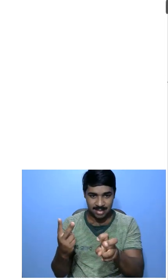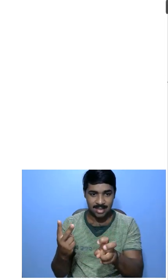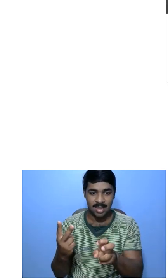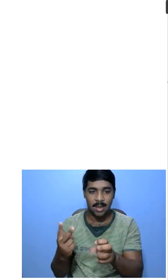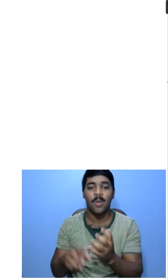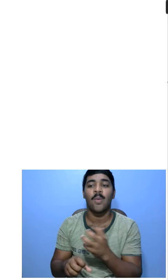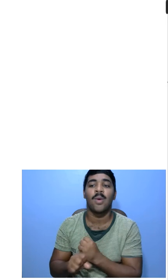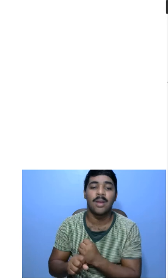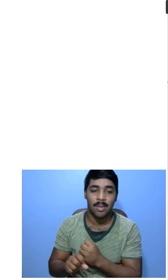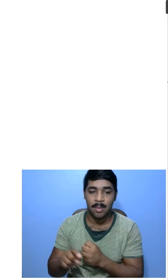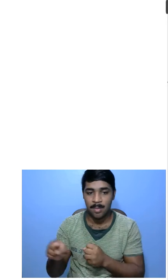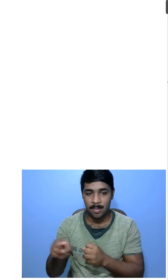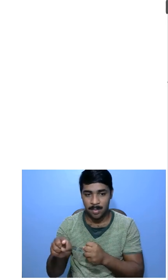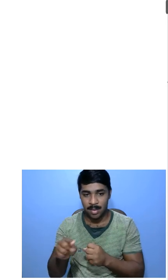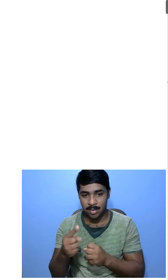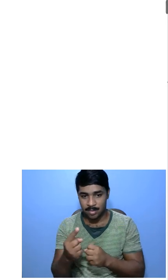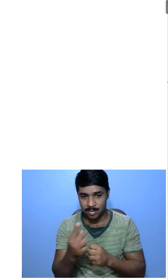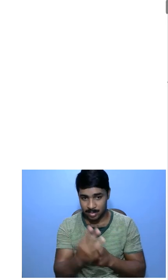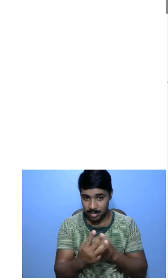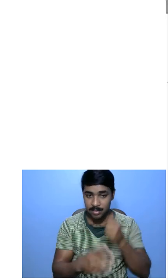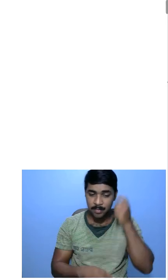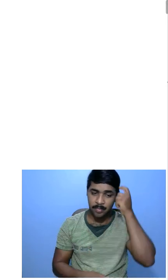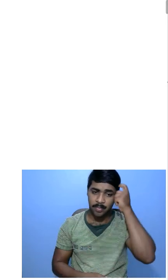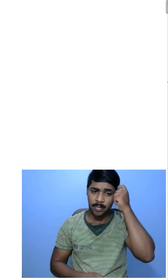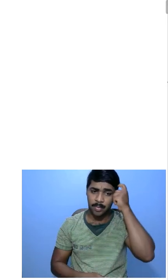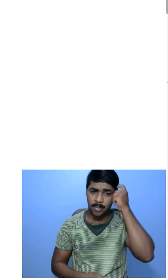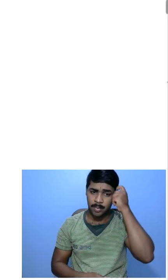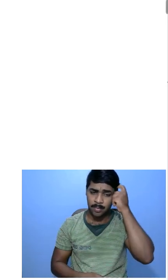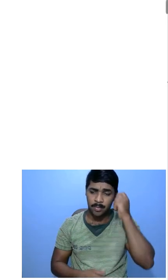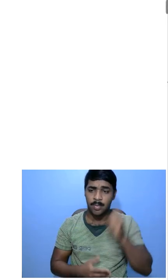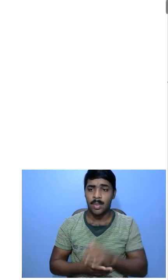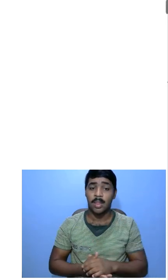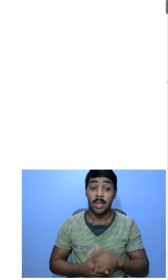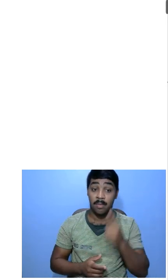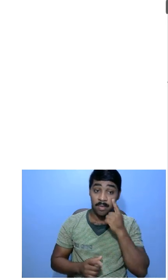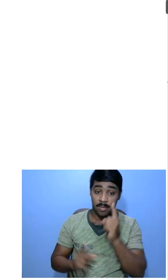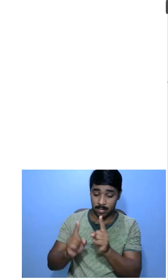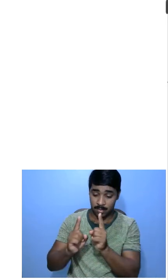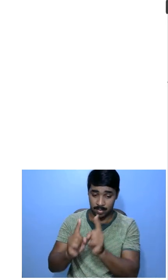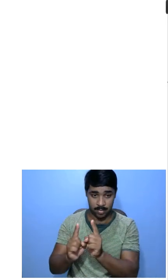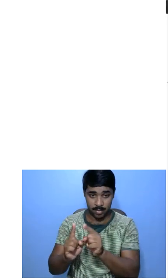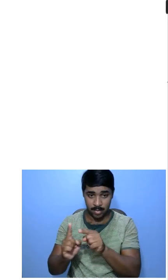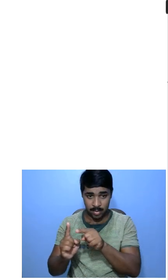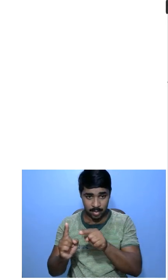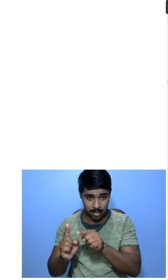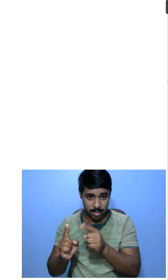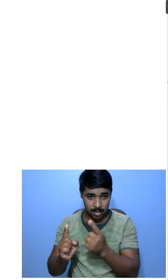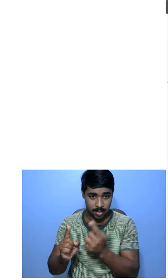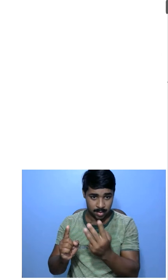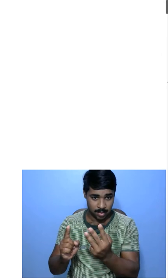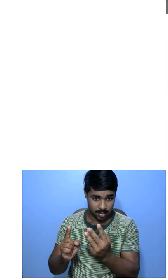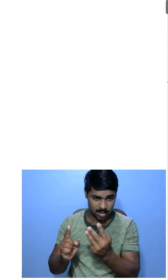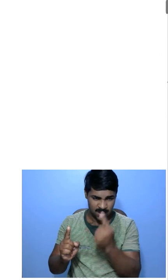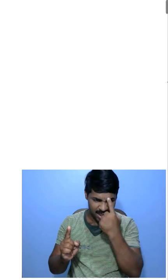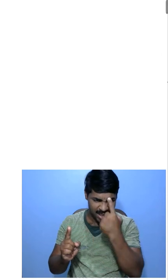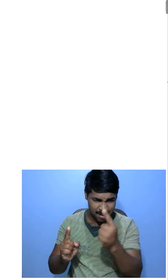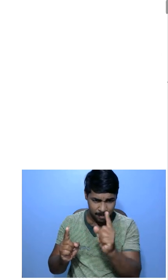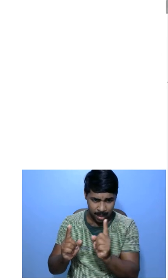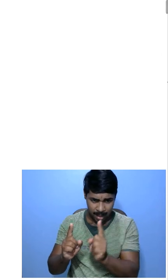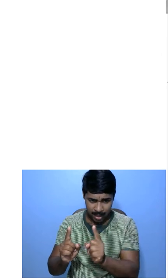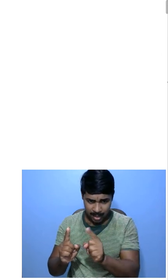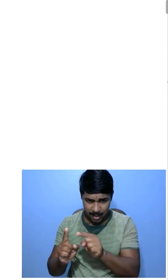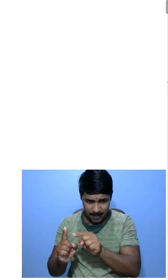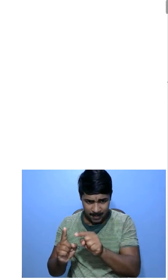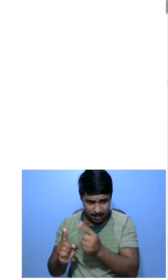calcular a distância do número menos 13 até a origem. E essa distância aqui, ela é sempre um número positivo.